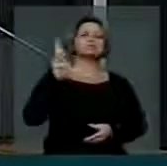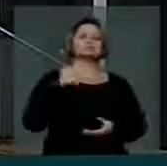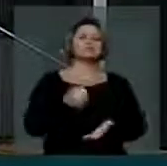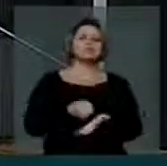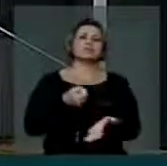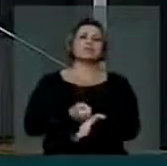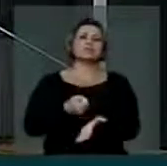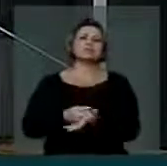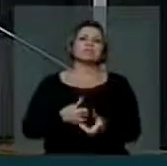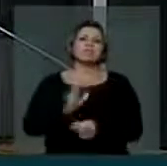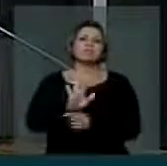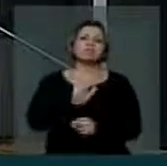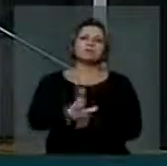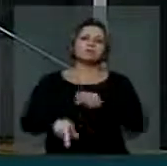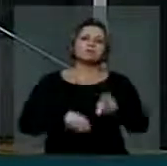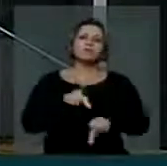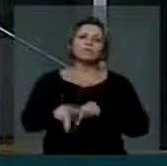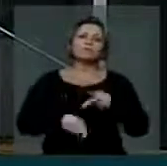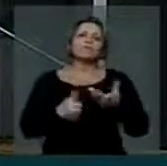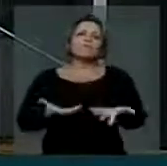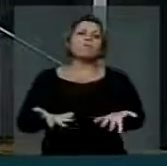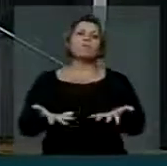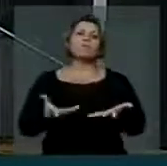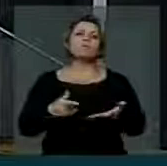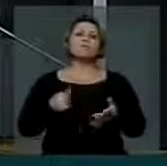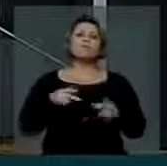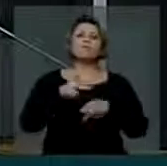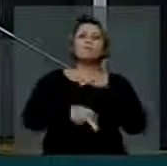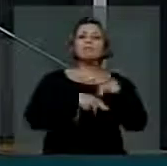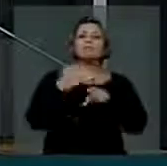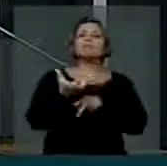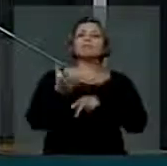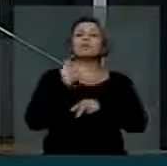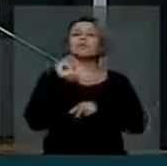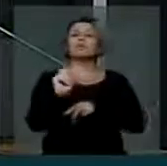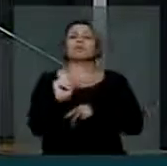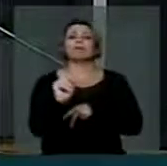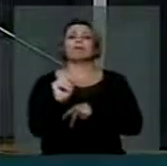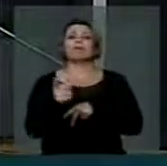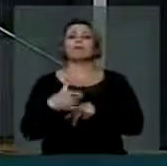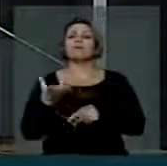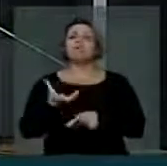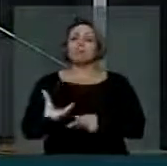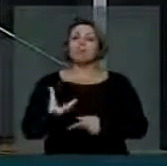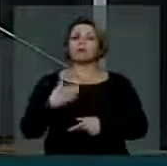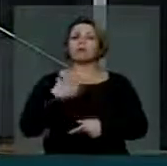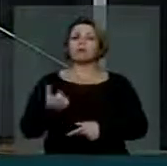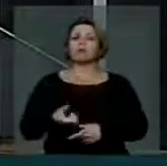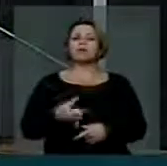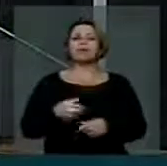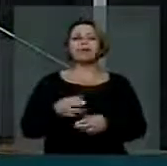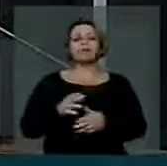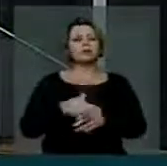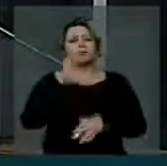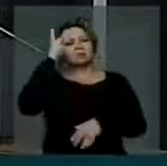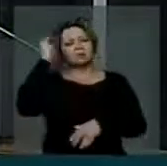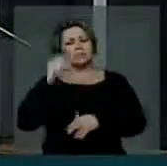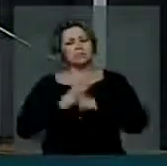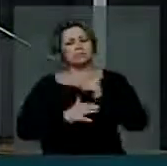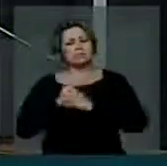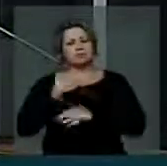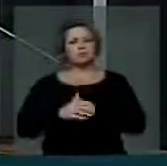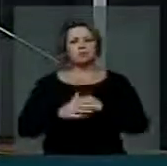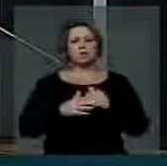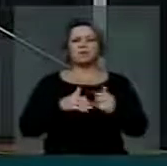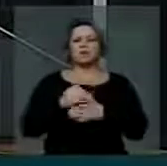exigências da população. E quais são essas exigências? Novos recursos humanos que assegurem a